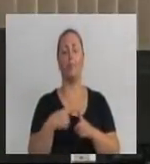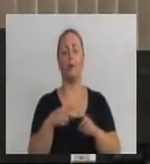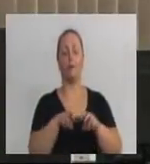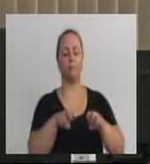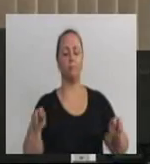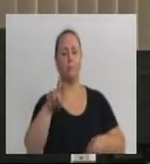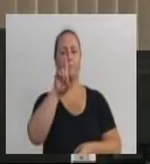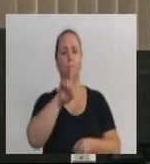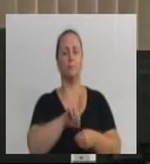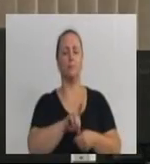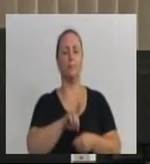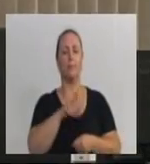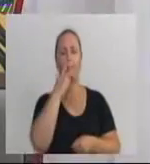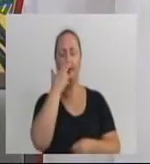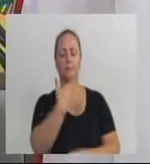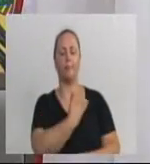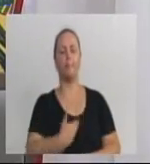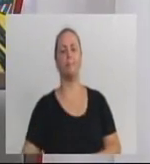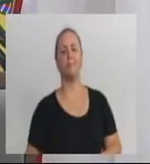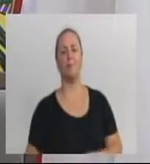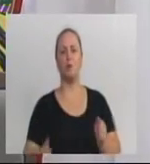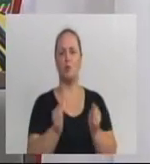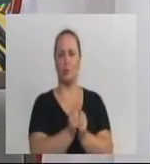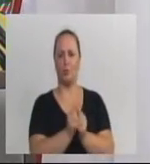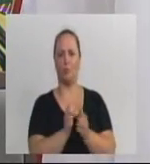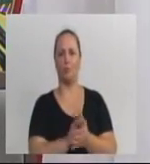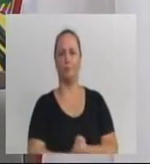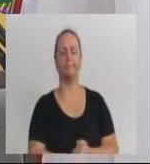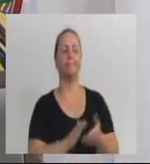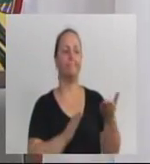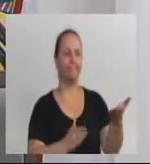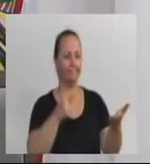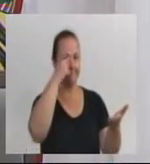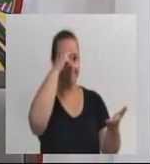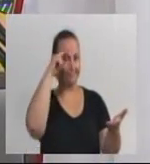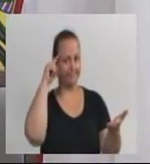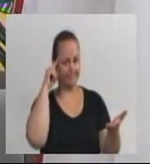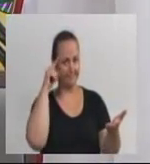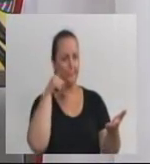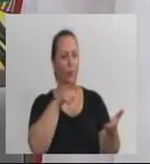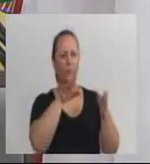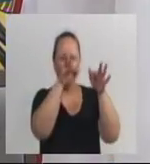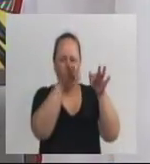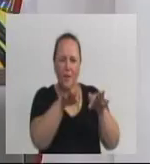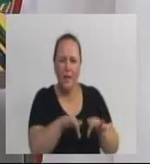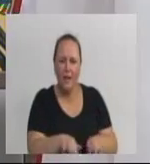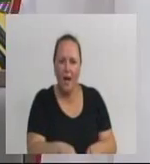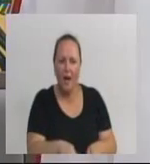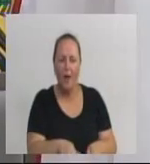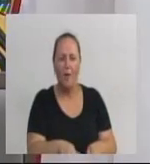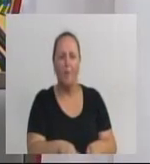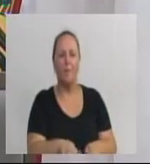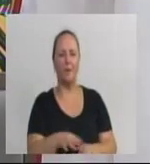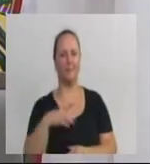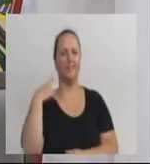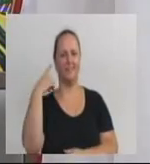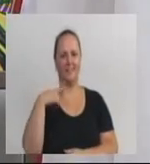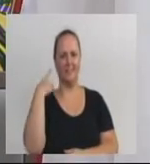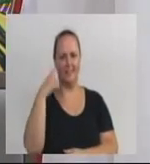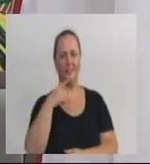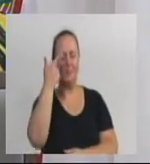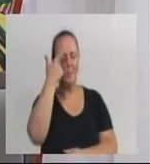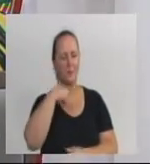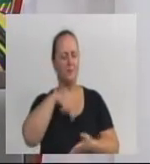disso. Vereador Jefferson Forest, quando Vossa Excelência terminar o seu curso de Direito, talvez consiga interpretar